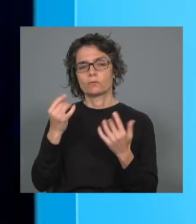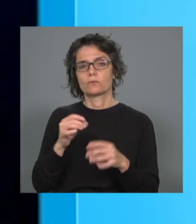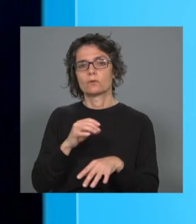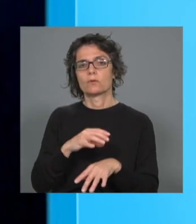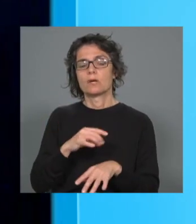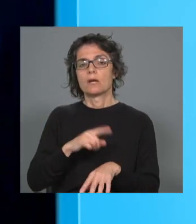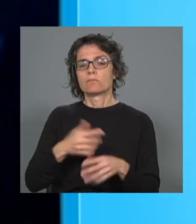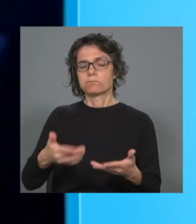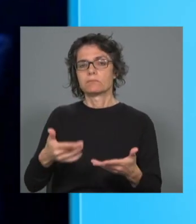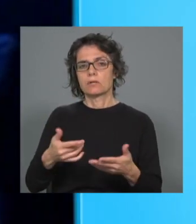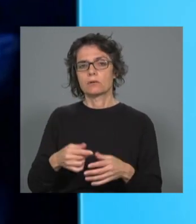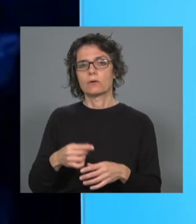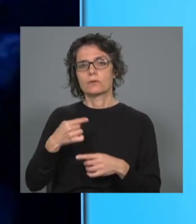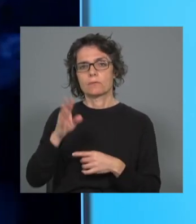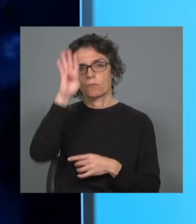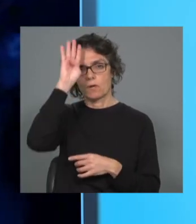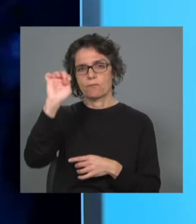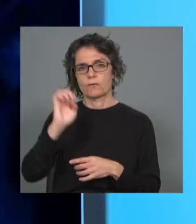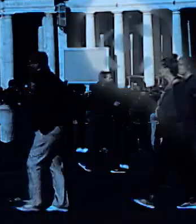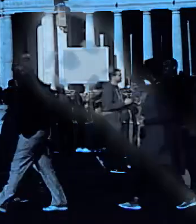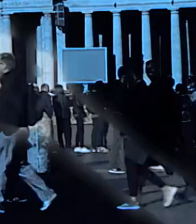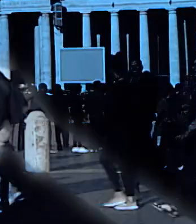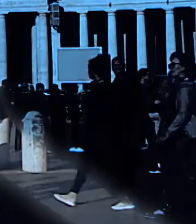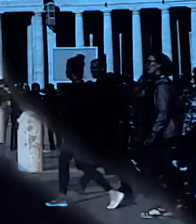onde sublinhamos a Semana do Papa.